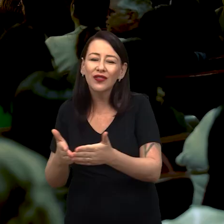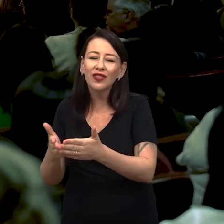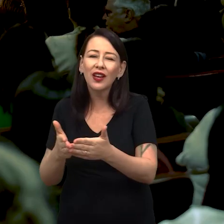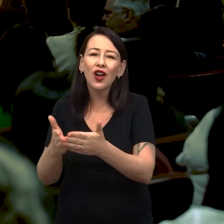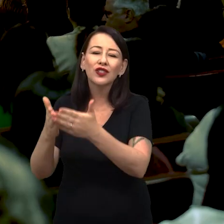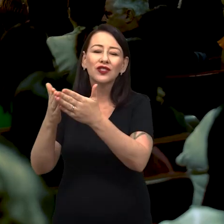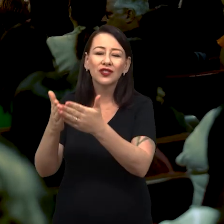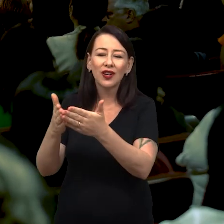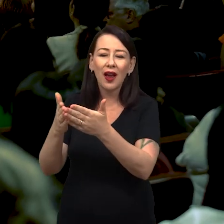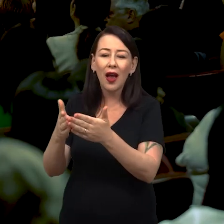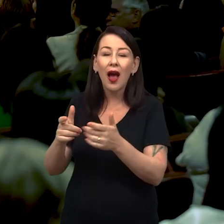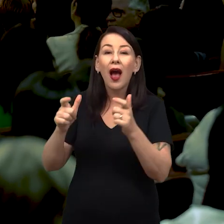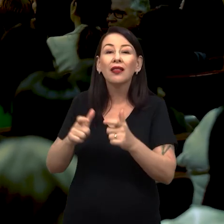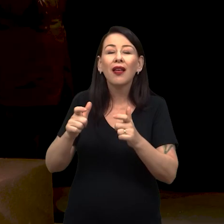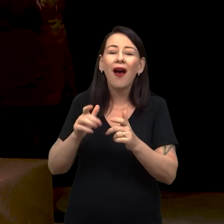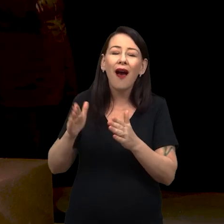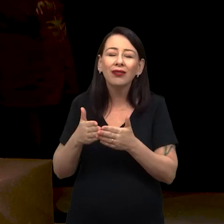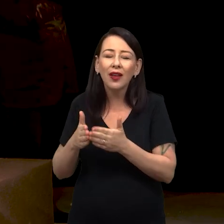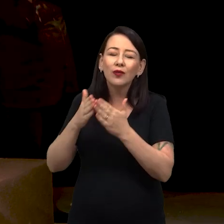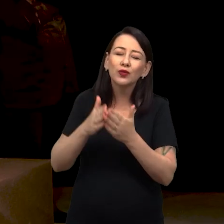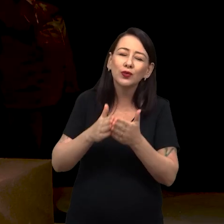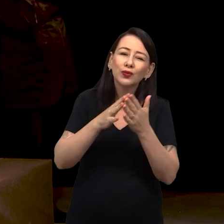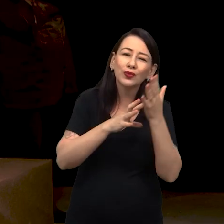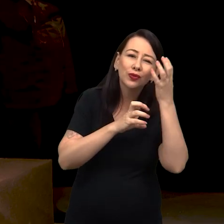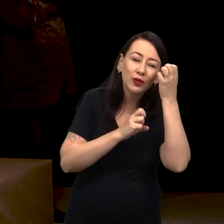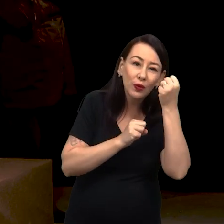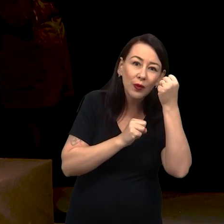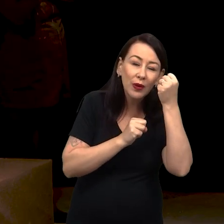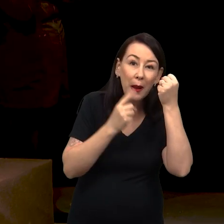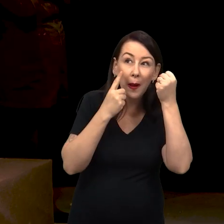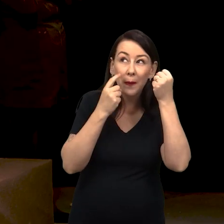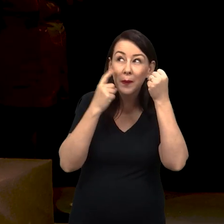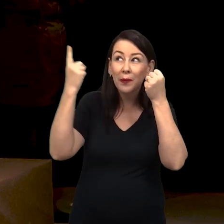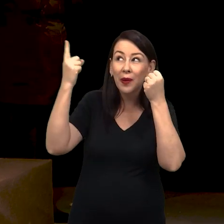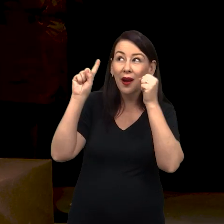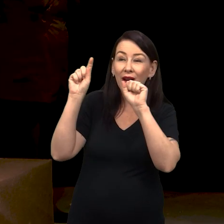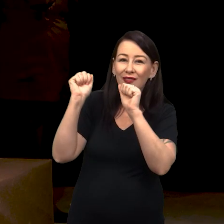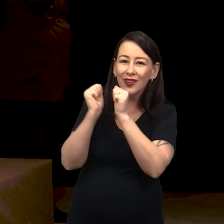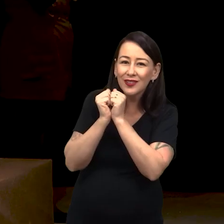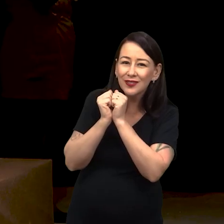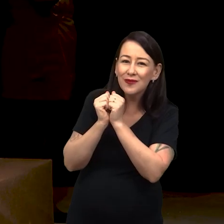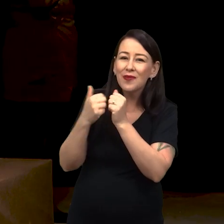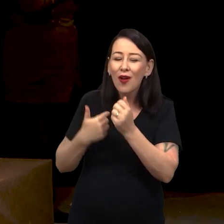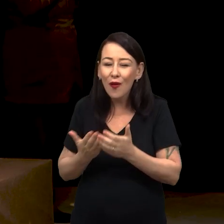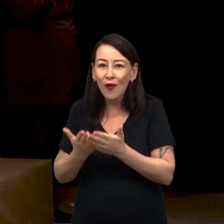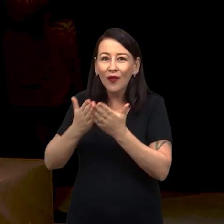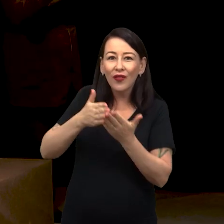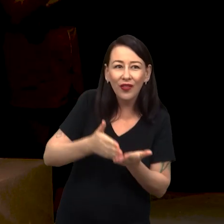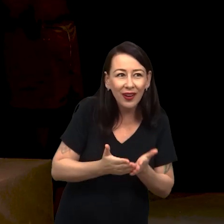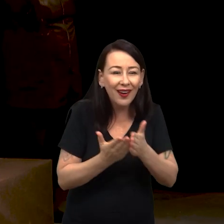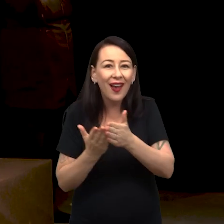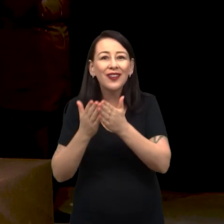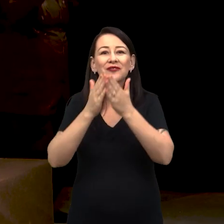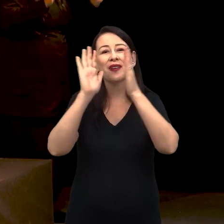dele e até posso dormir. Se o papai está comigo, eu viajo mais